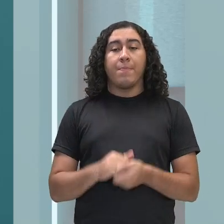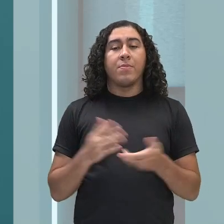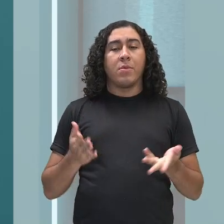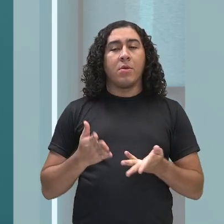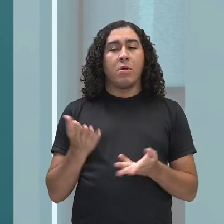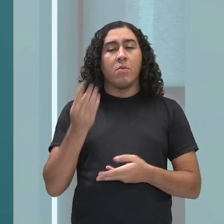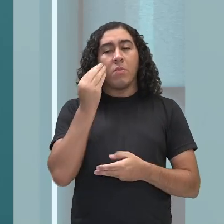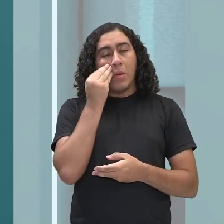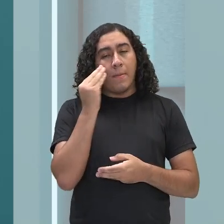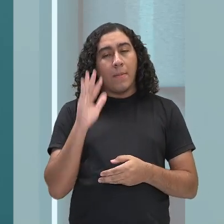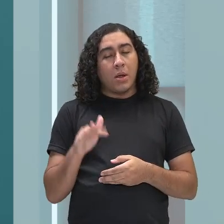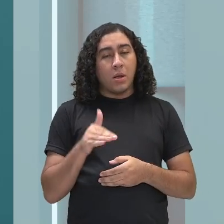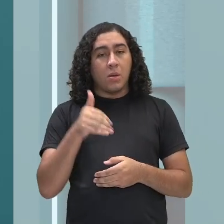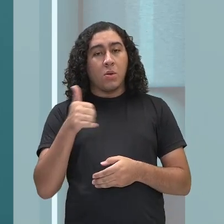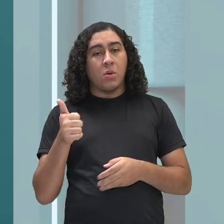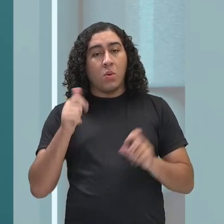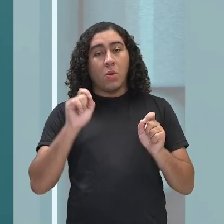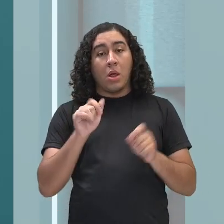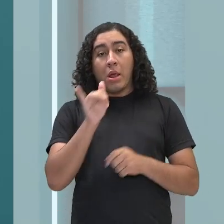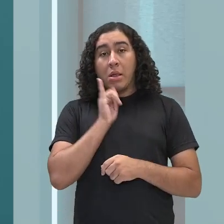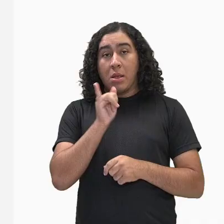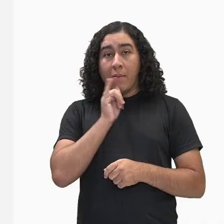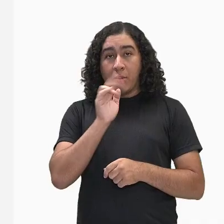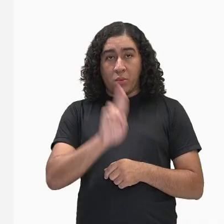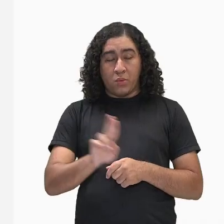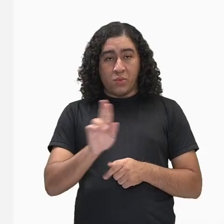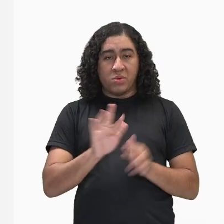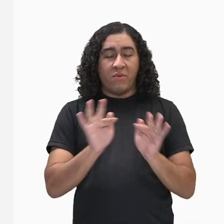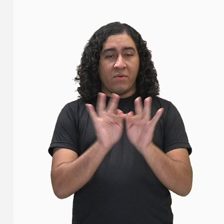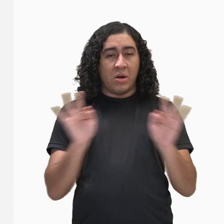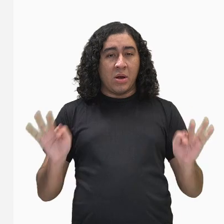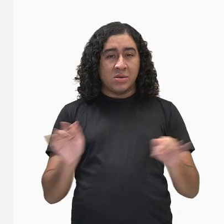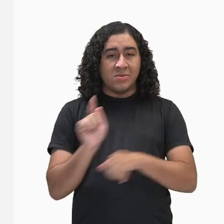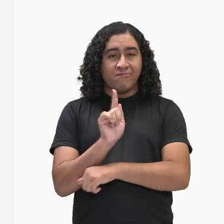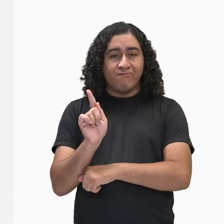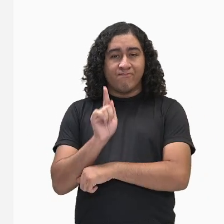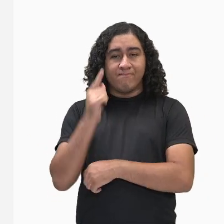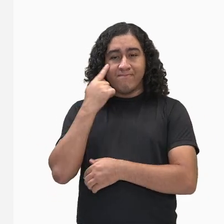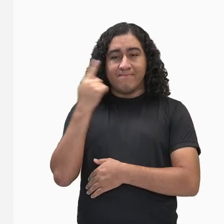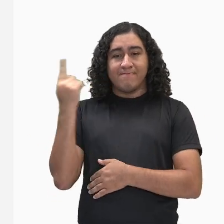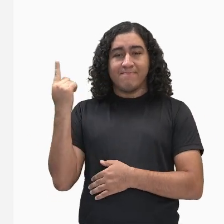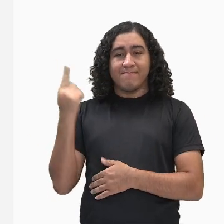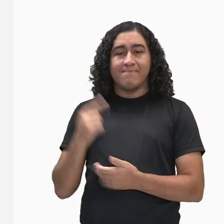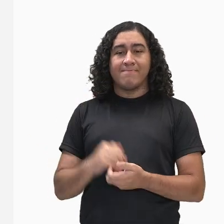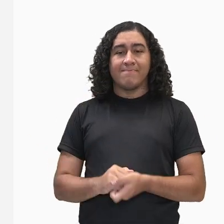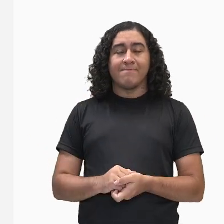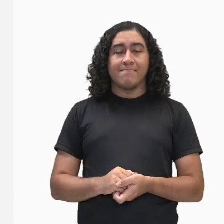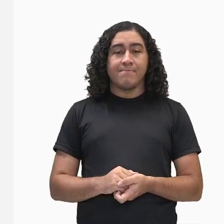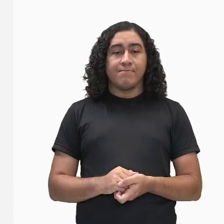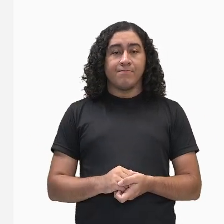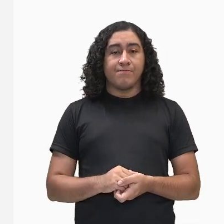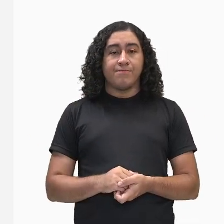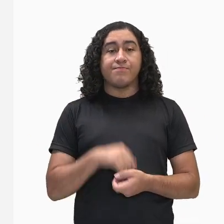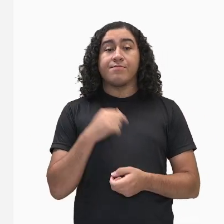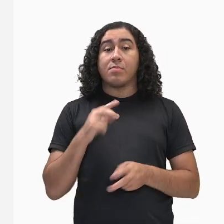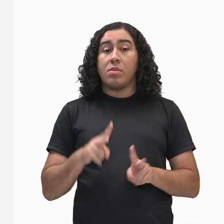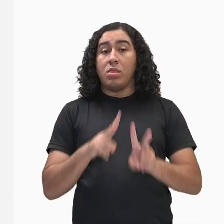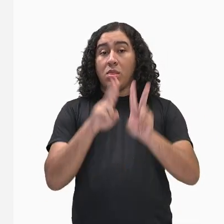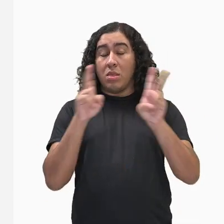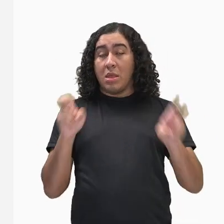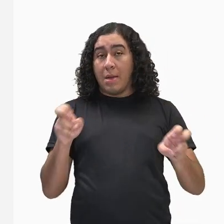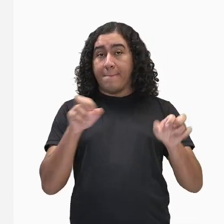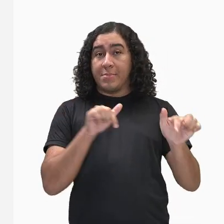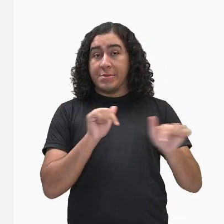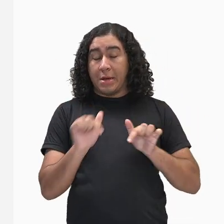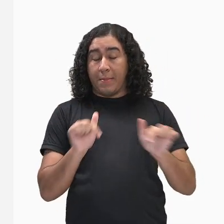pouquinho mais, agora com exemplos na forma negativa. Vamos ver aqui as frases. Então, como nós estamos falando sobre trabalho,